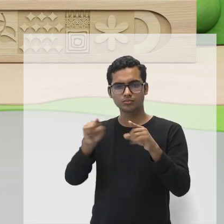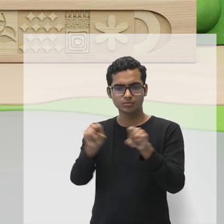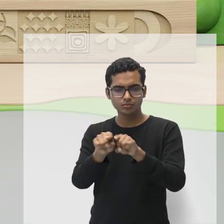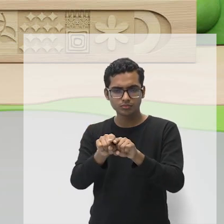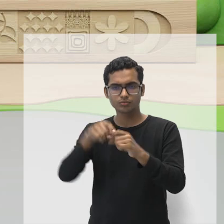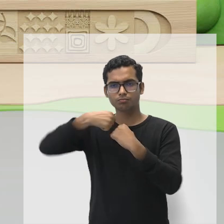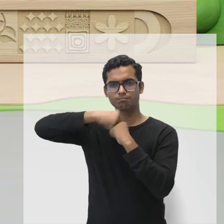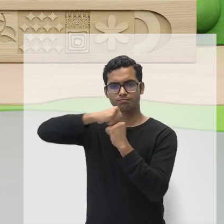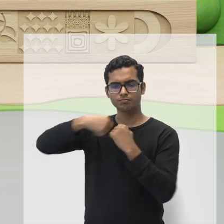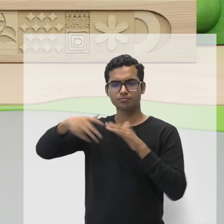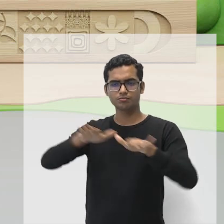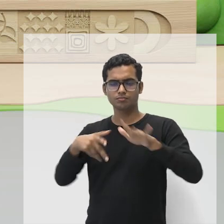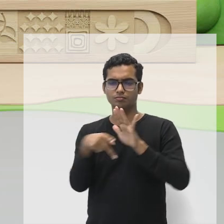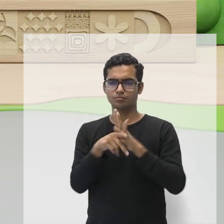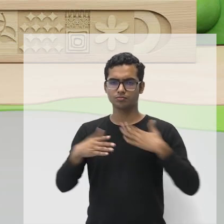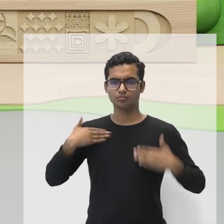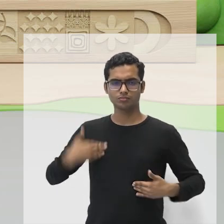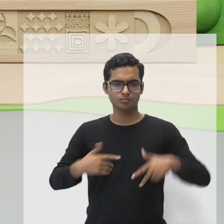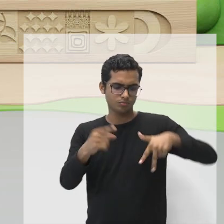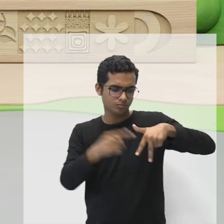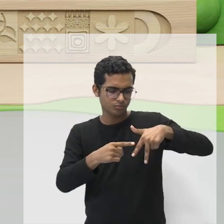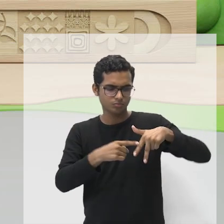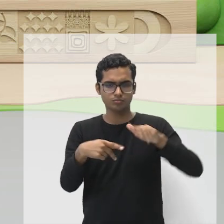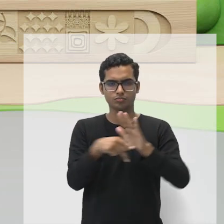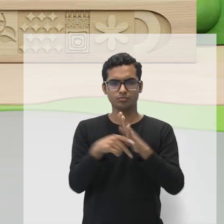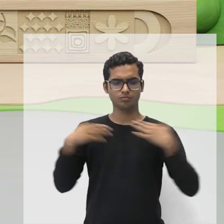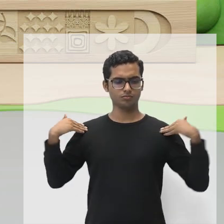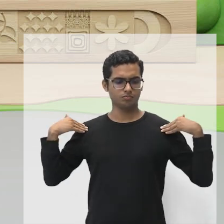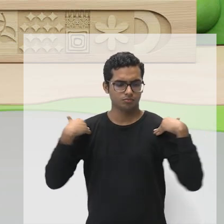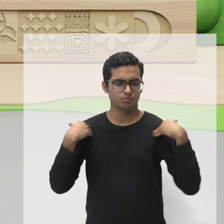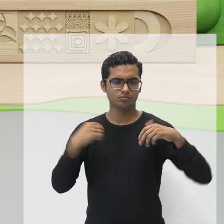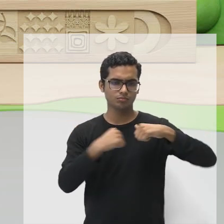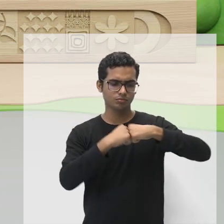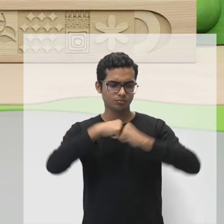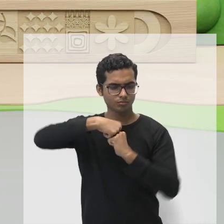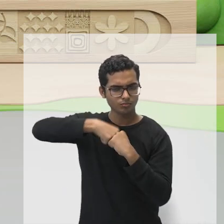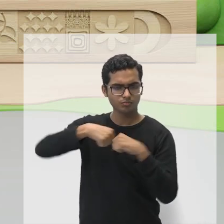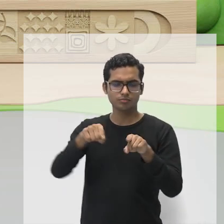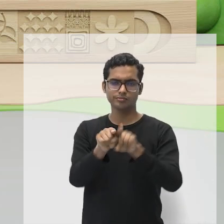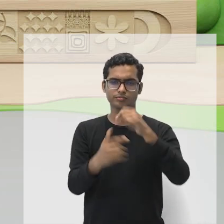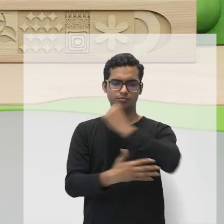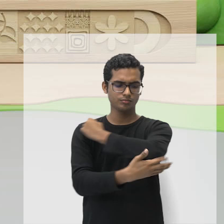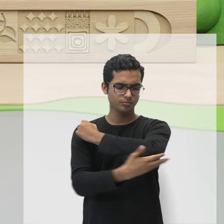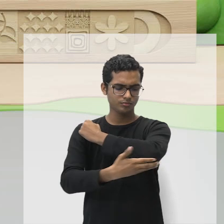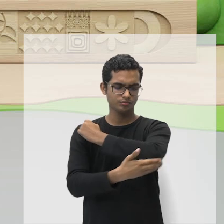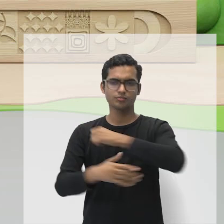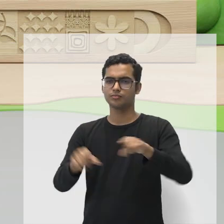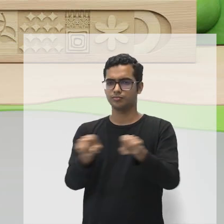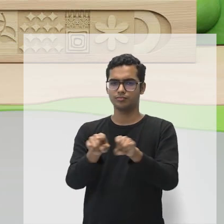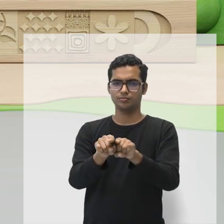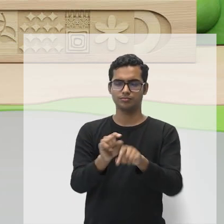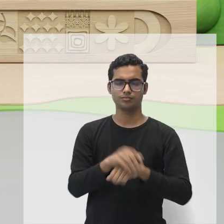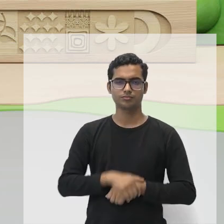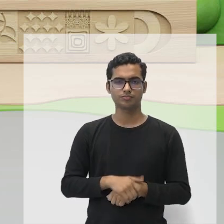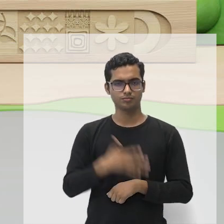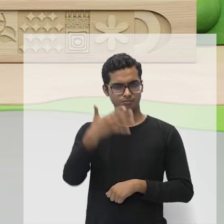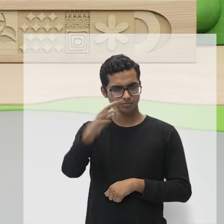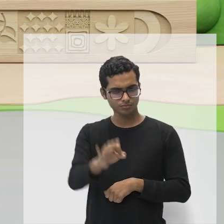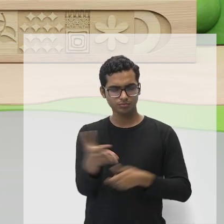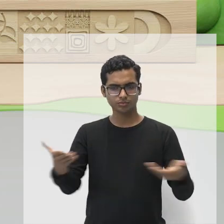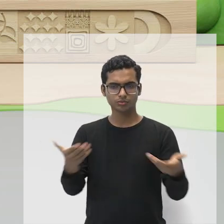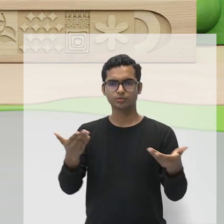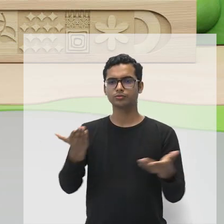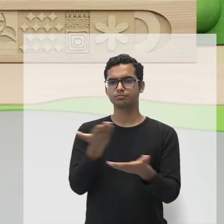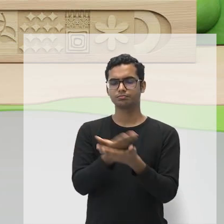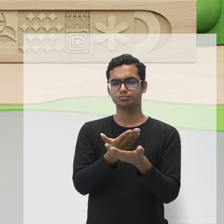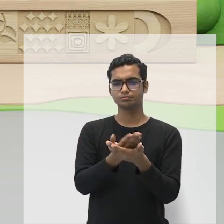das articulações do nosso corpo, como o ombro, o joelho, o cotovelo, certo? E agora vamos ver